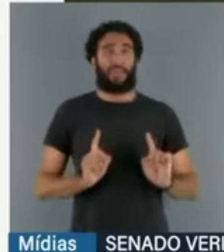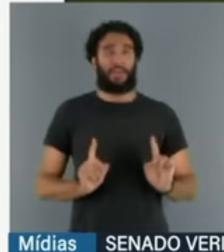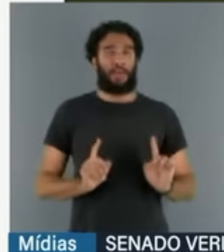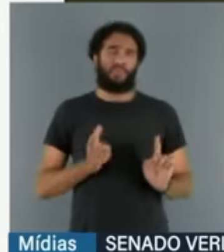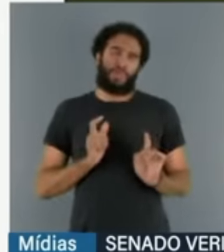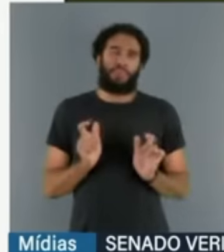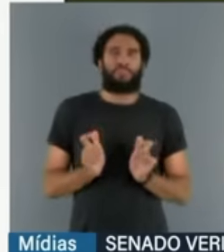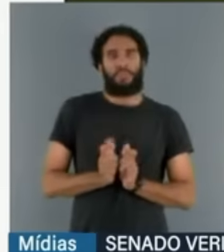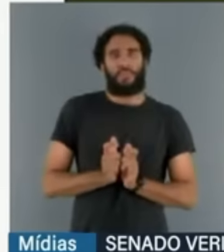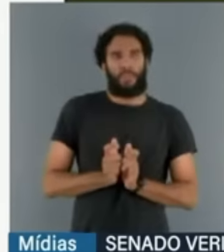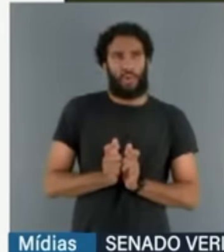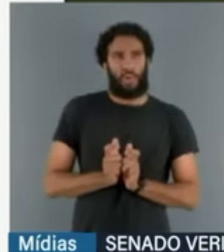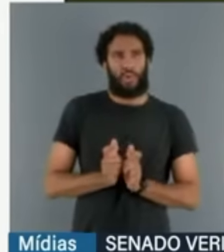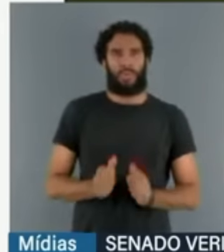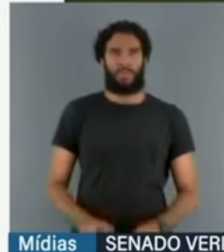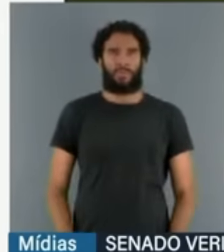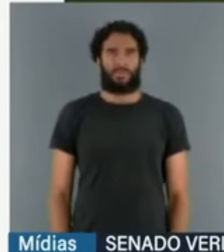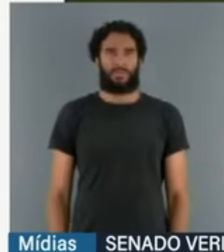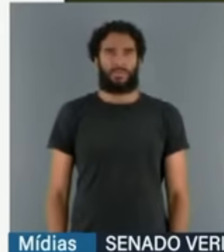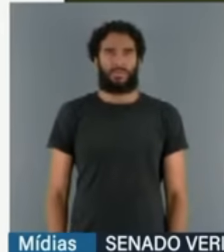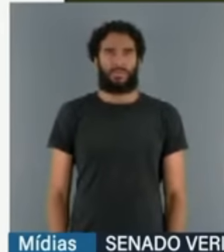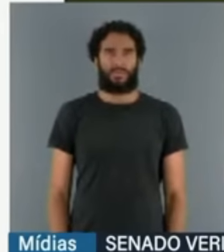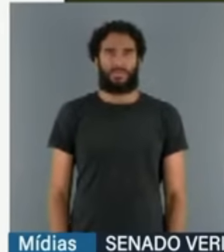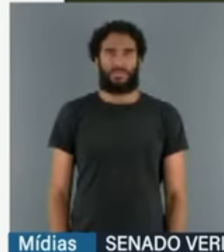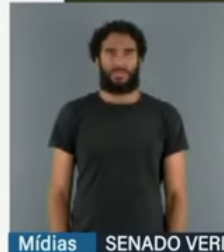pequena. Aí vamos lá.